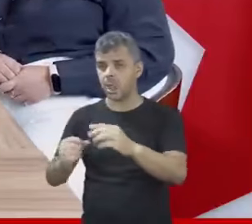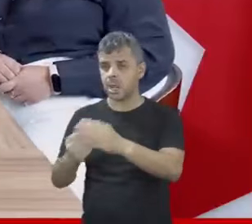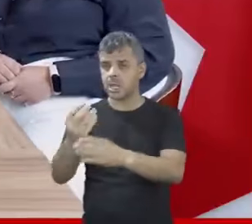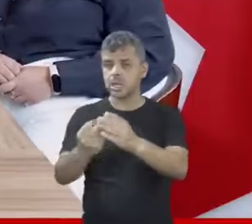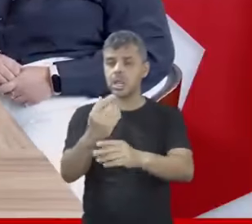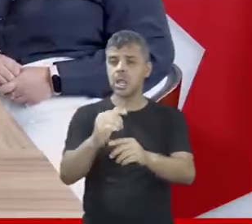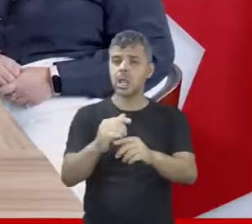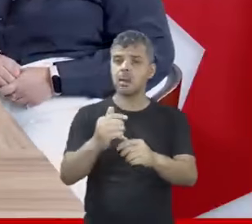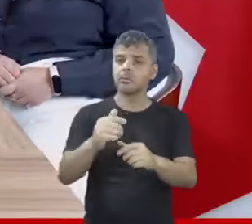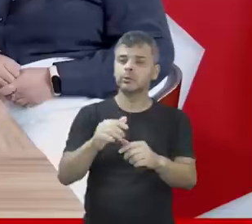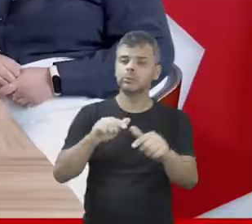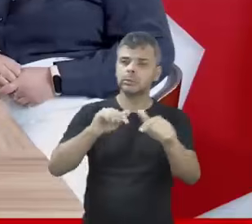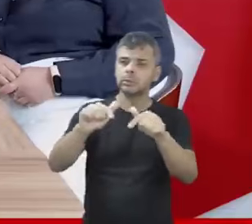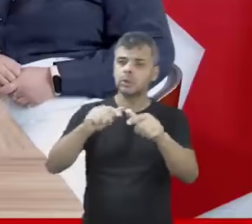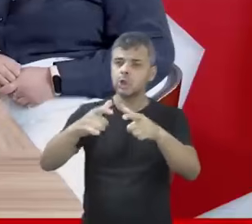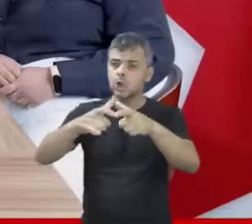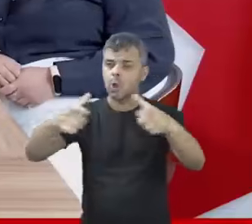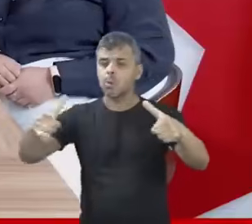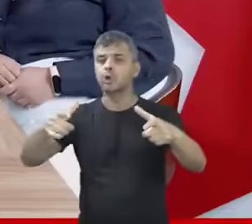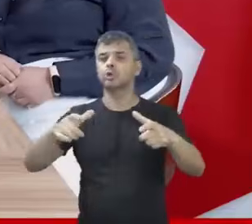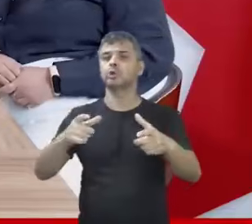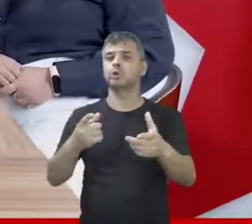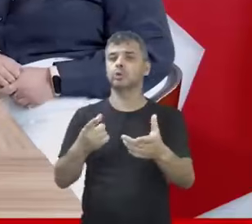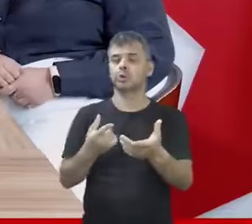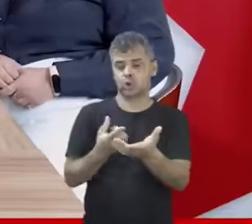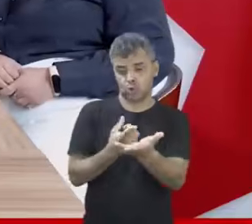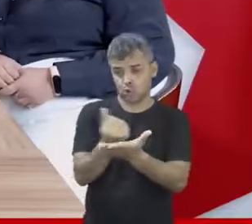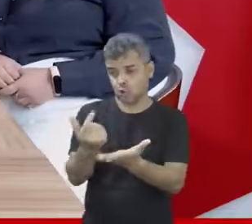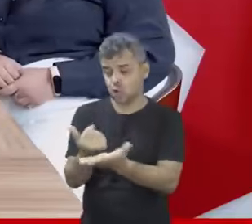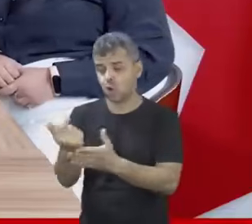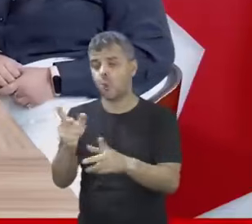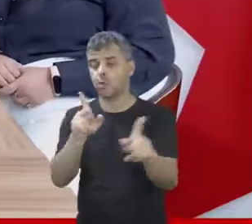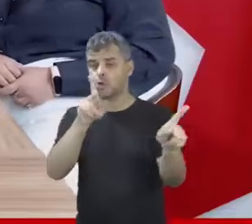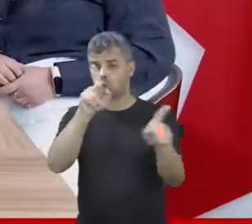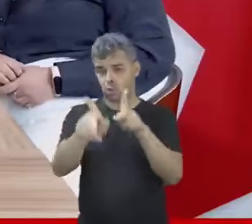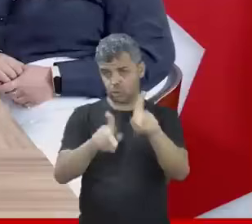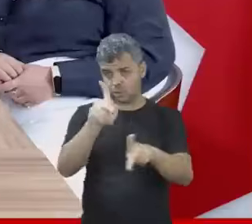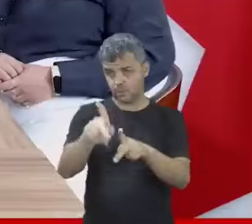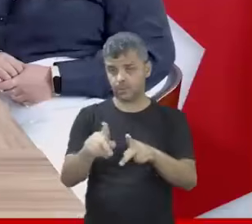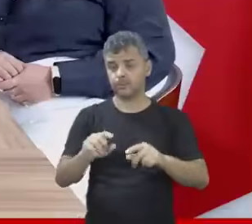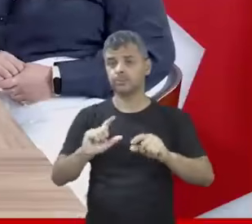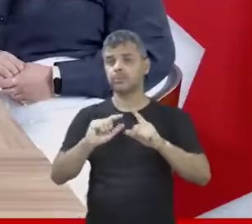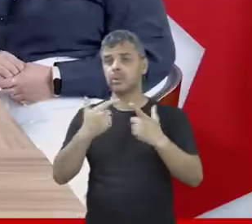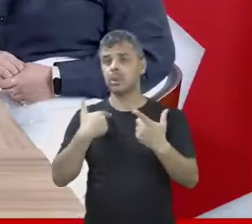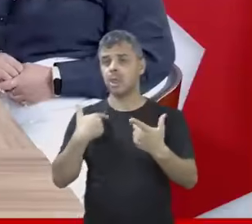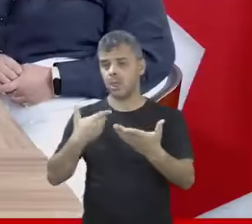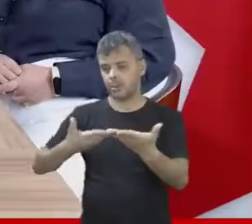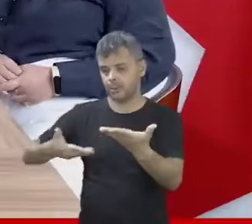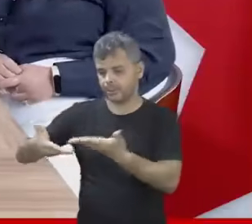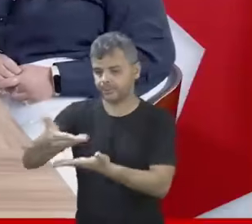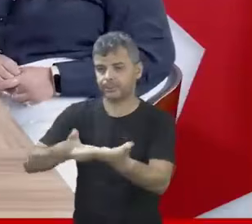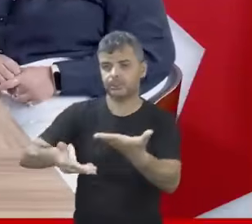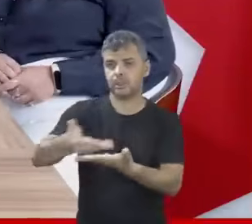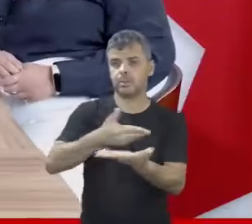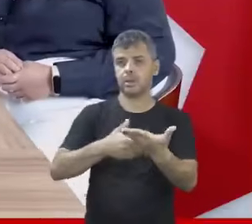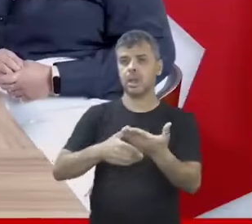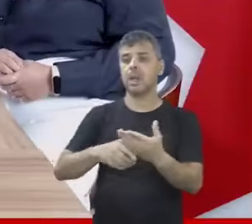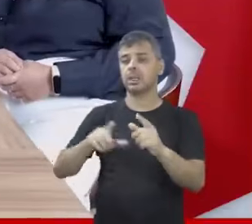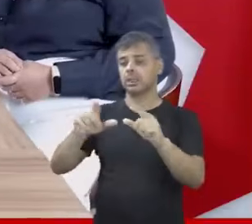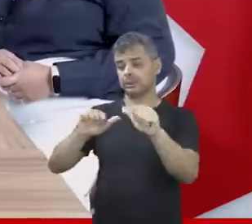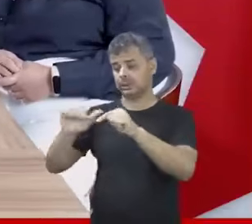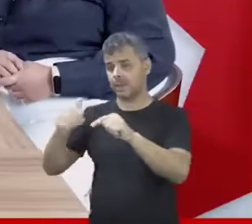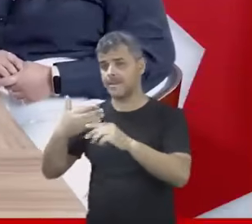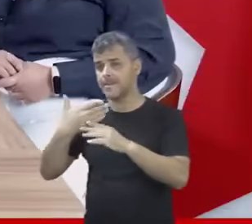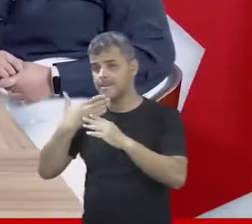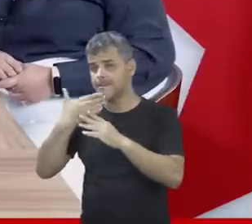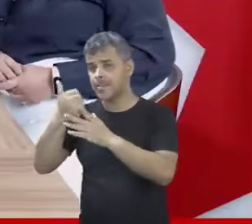novos postos de trabalho, aumenta o poder de consumo dessa população, e é um ciclo vicioso. Quem trabalha menos ganha